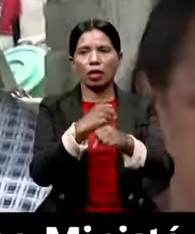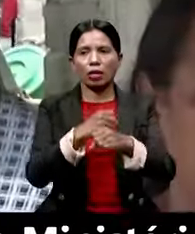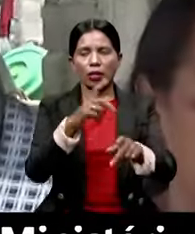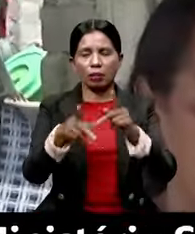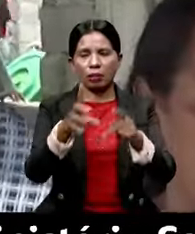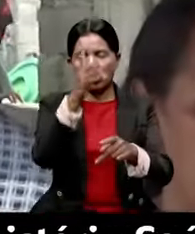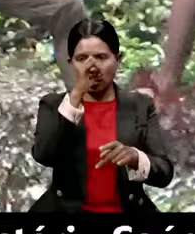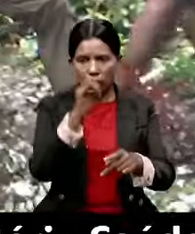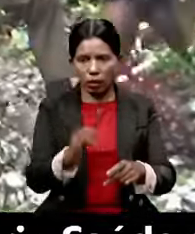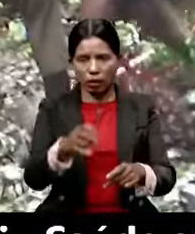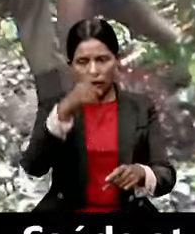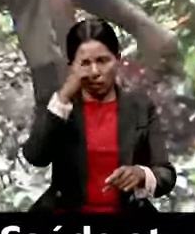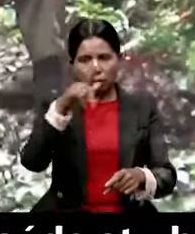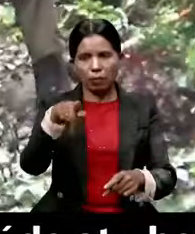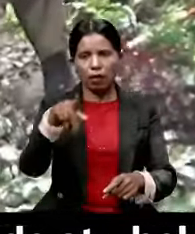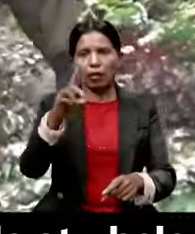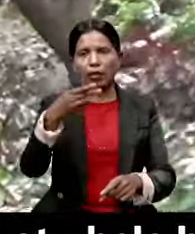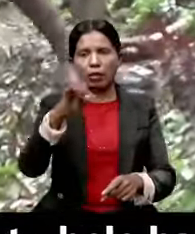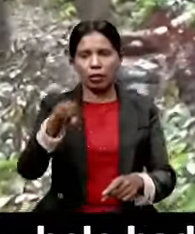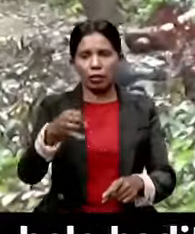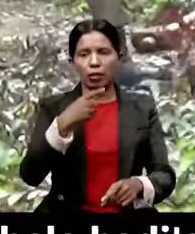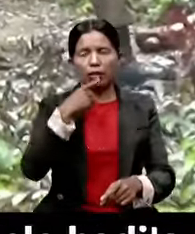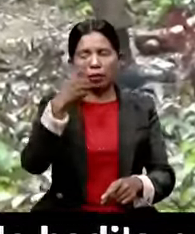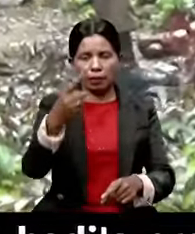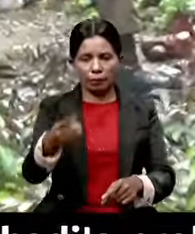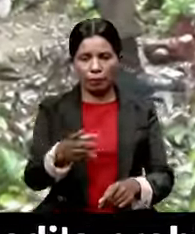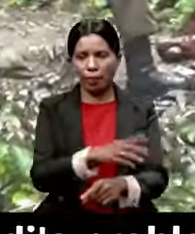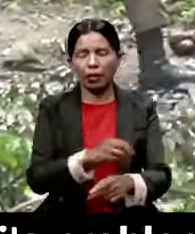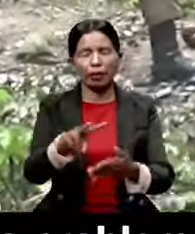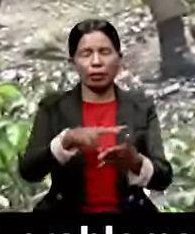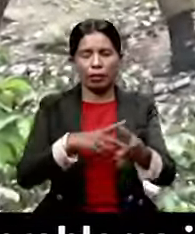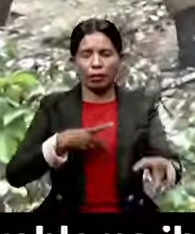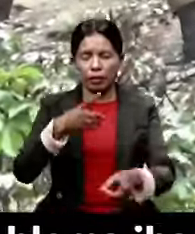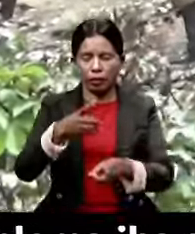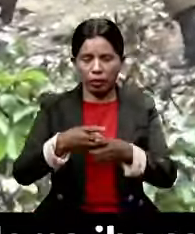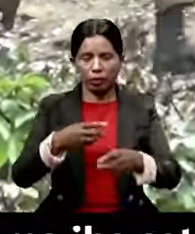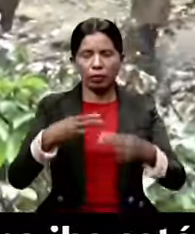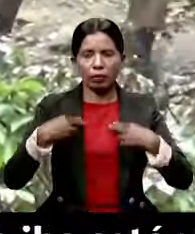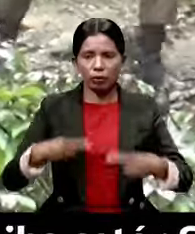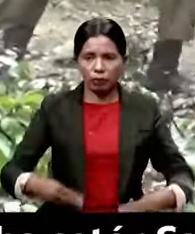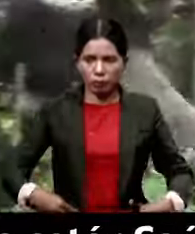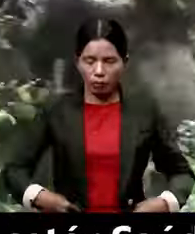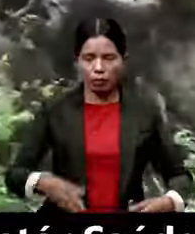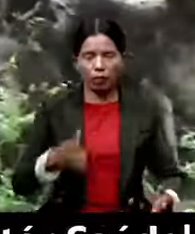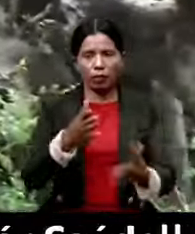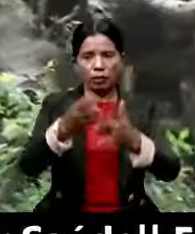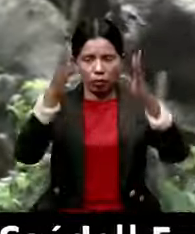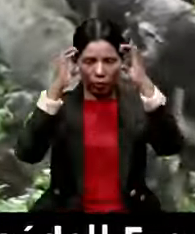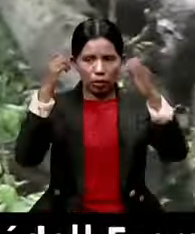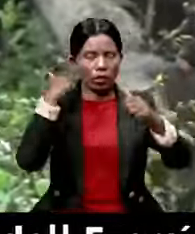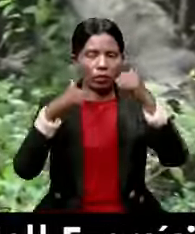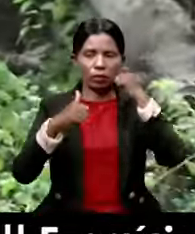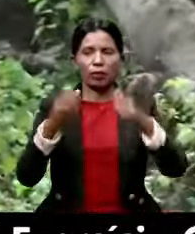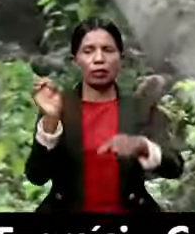Capital Dili, Tamba PDHJ considera evicção NE, viola direito cidadão NIEN a tua acesso à educação na atividade